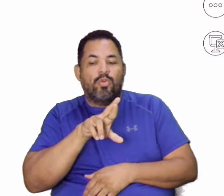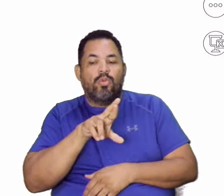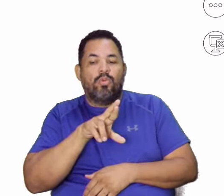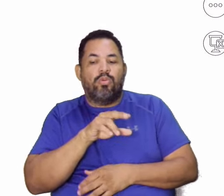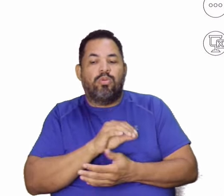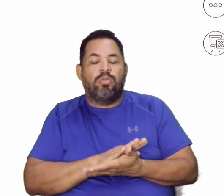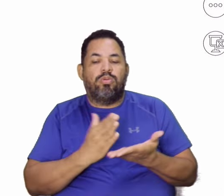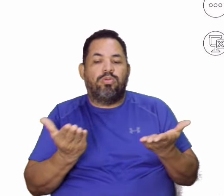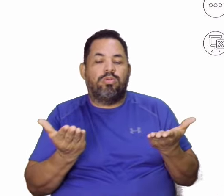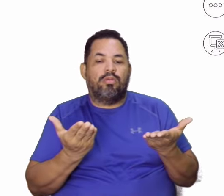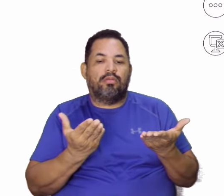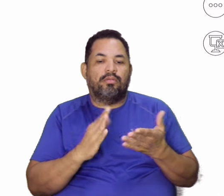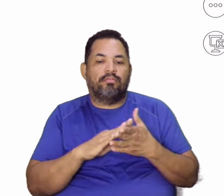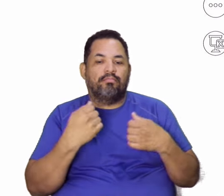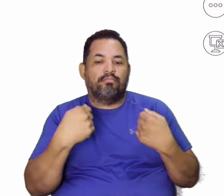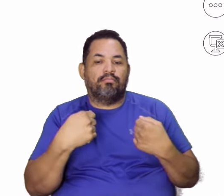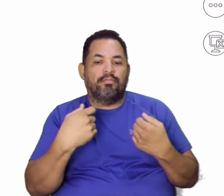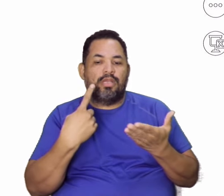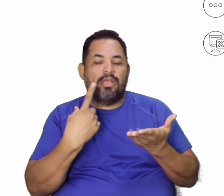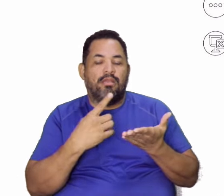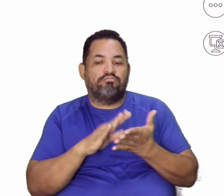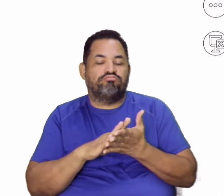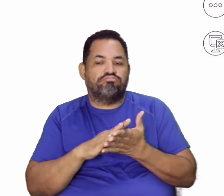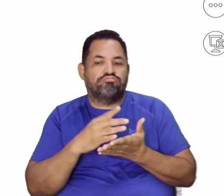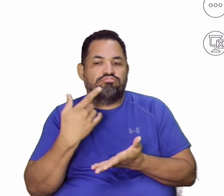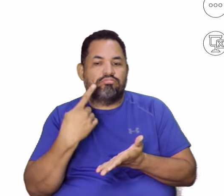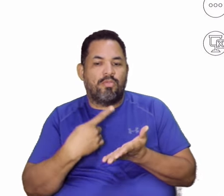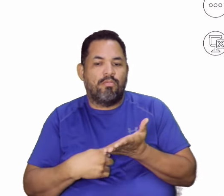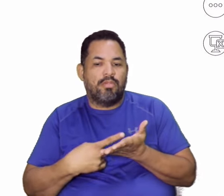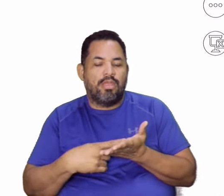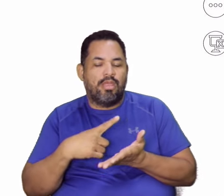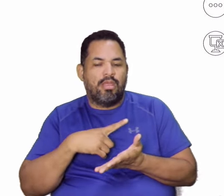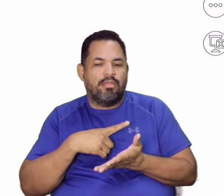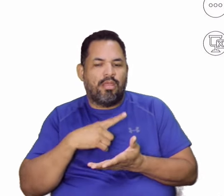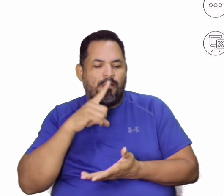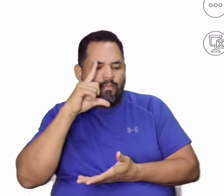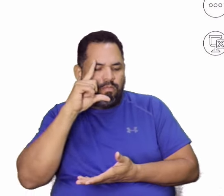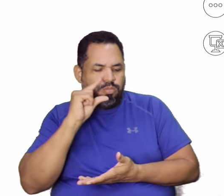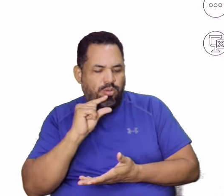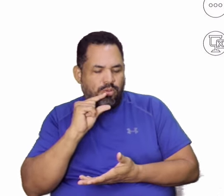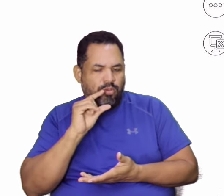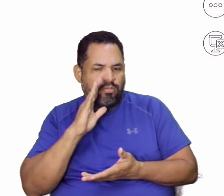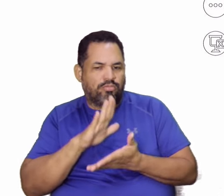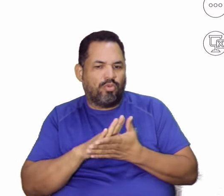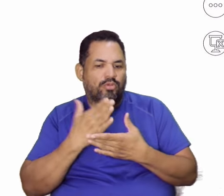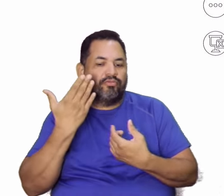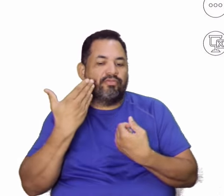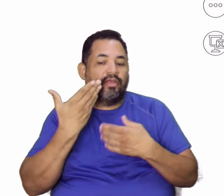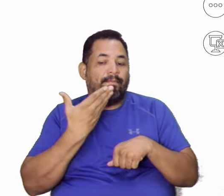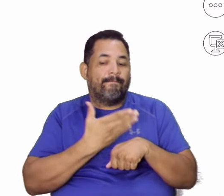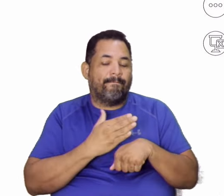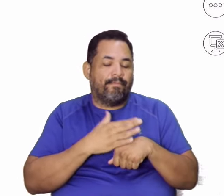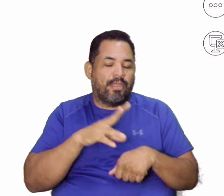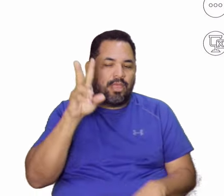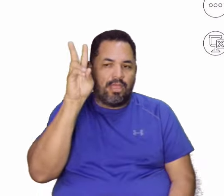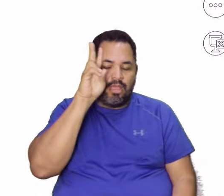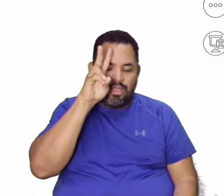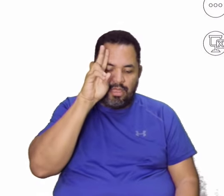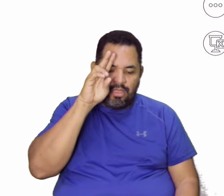conta Minimizar ter o mínimo de impacto possível Enquanto vocês se exercitam E aí vocês vão lembrar da